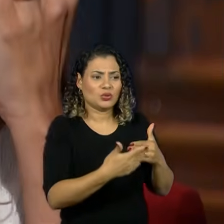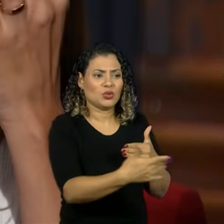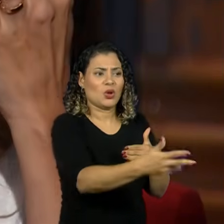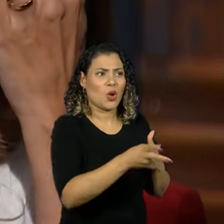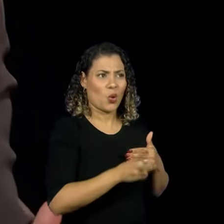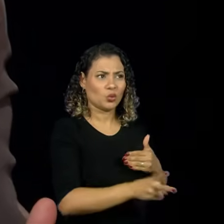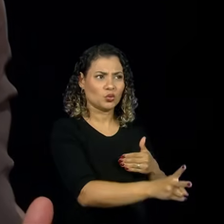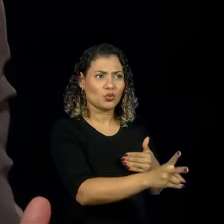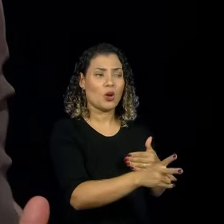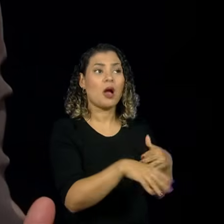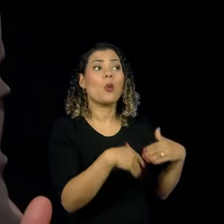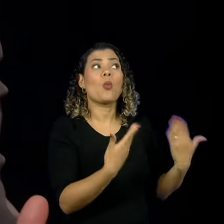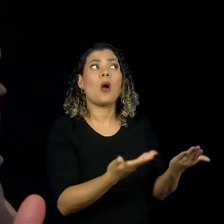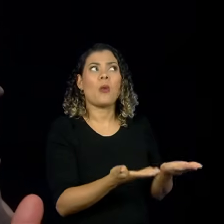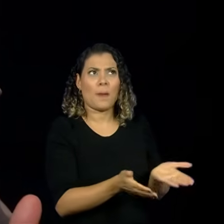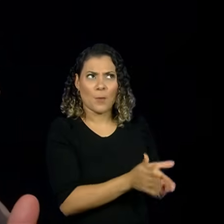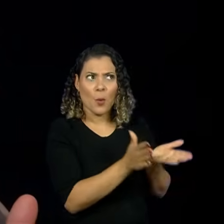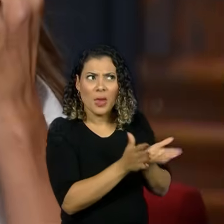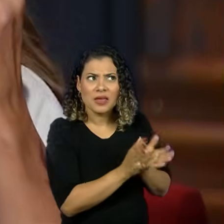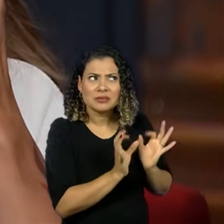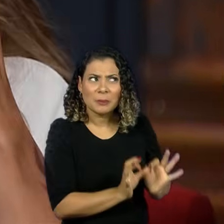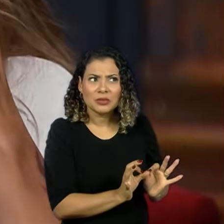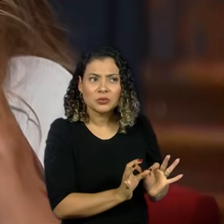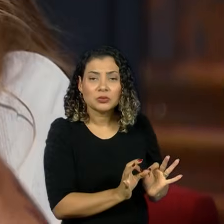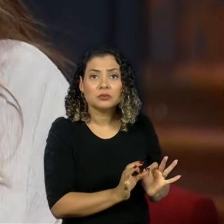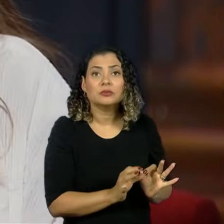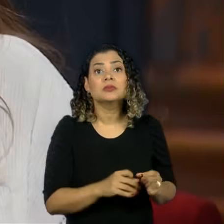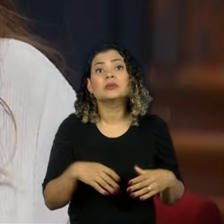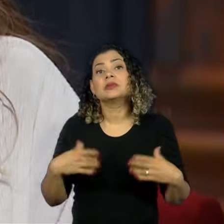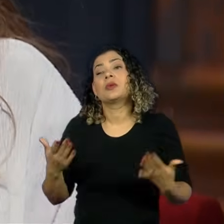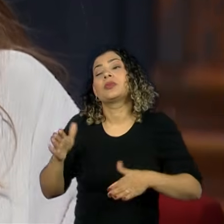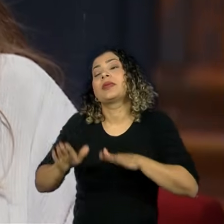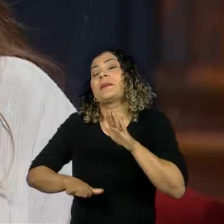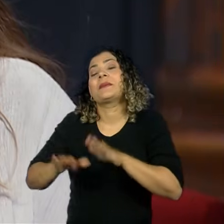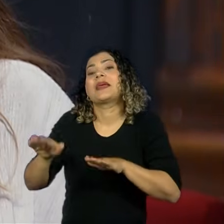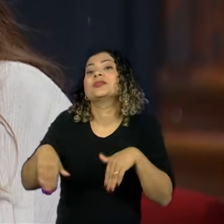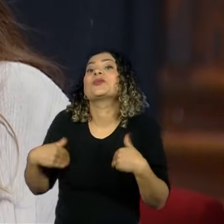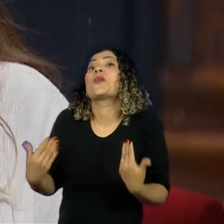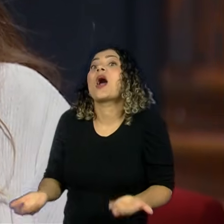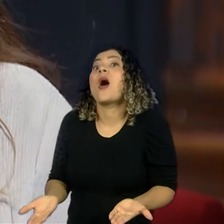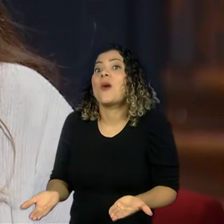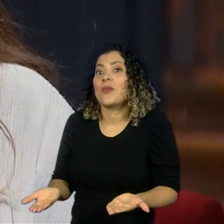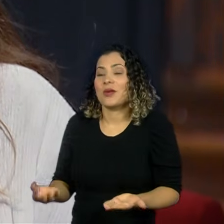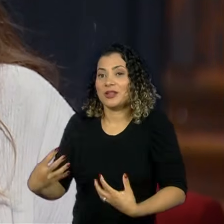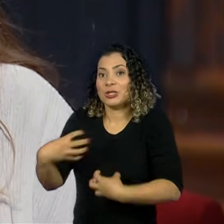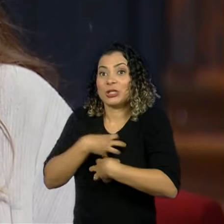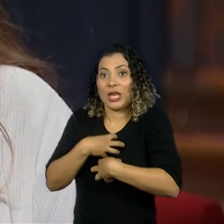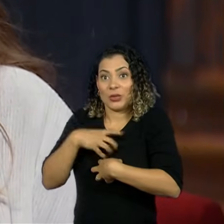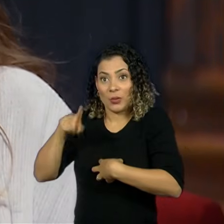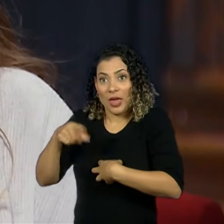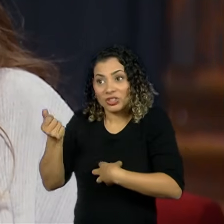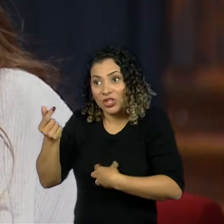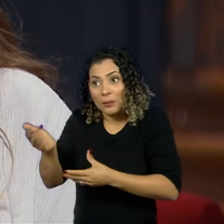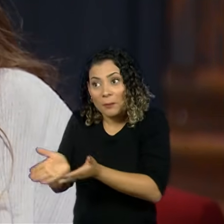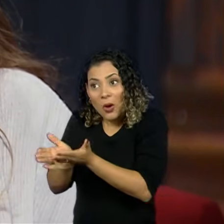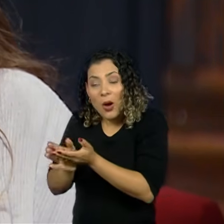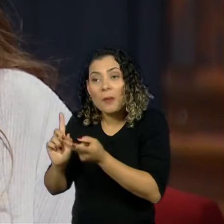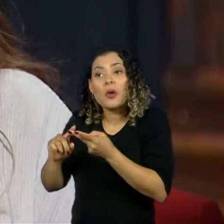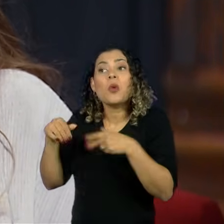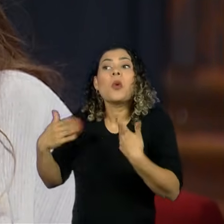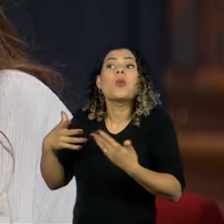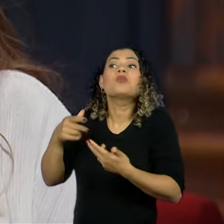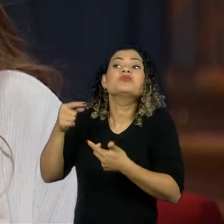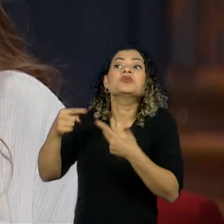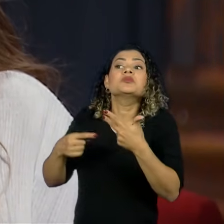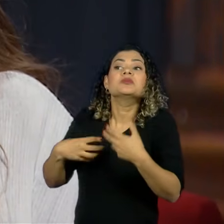Aí eu não sei de que miséria que ele está falando. Né? Eu acho que tem várias misérias aí. E eu tenho um projeto também do qual eu participo